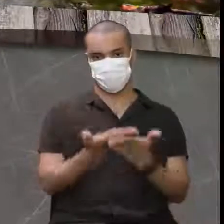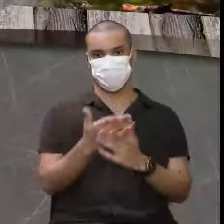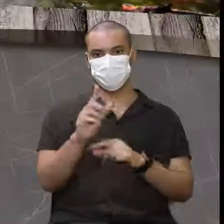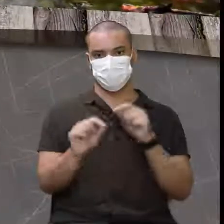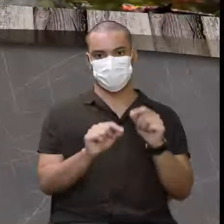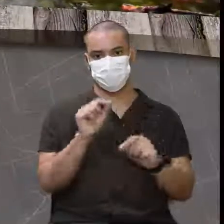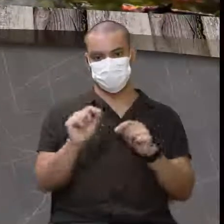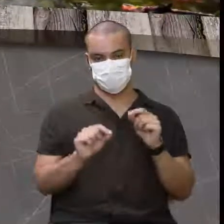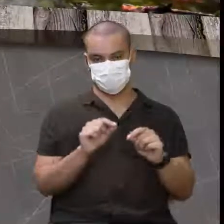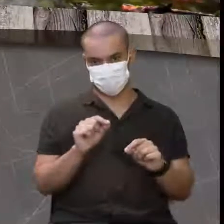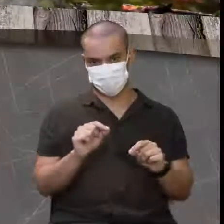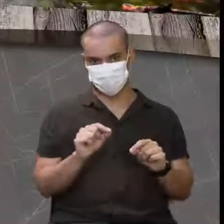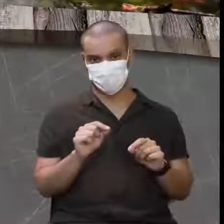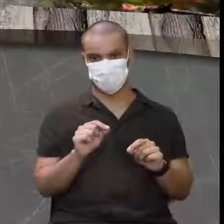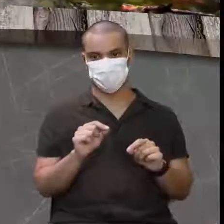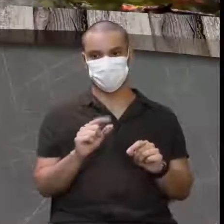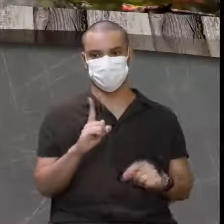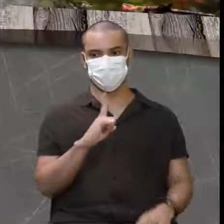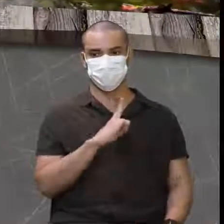eram os plantas que essa planta não